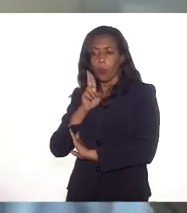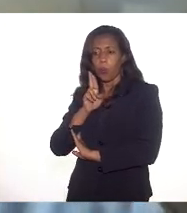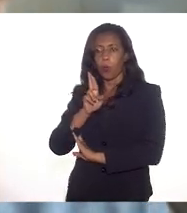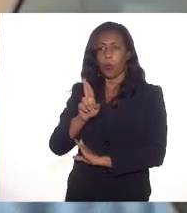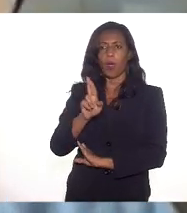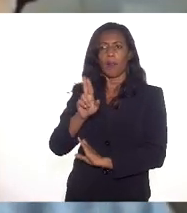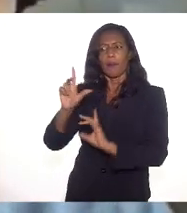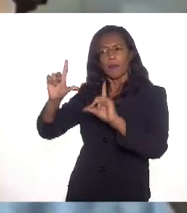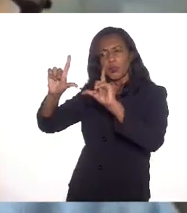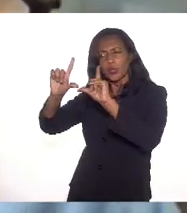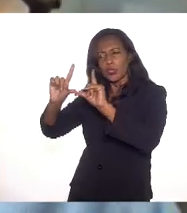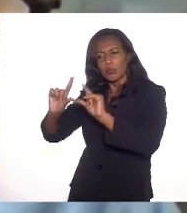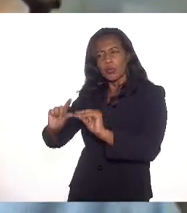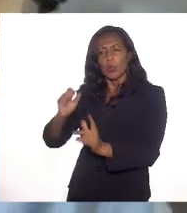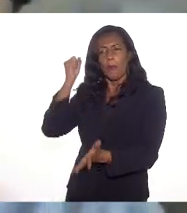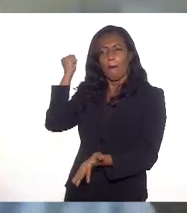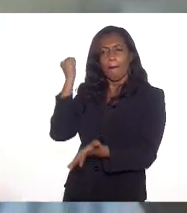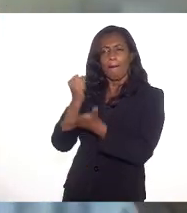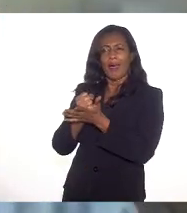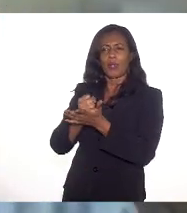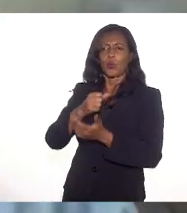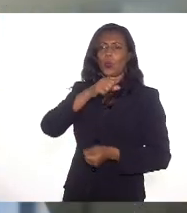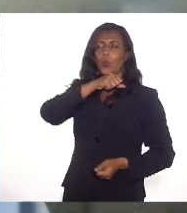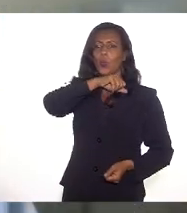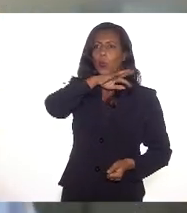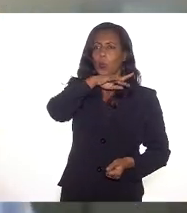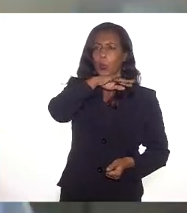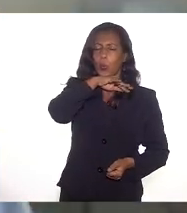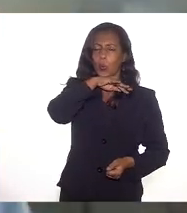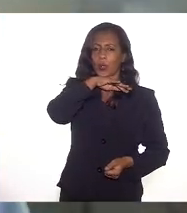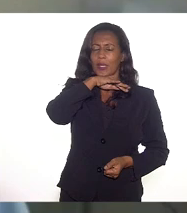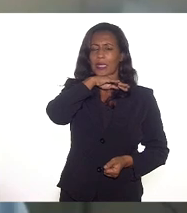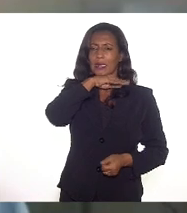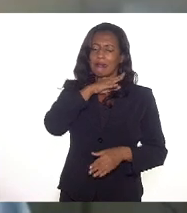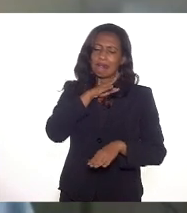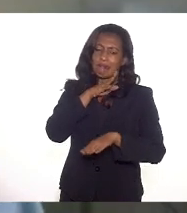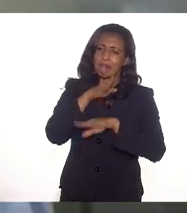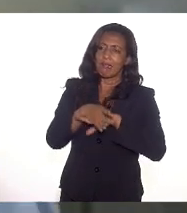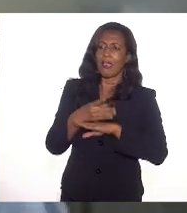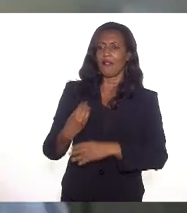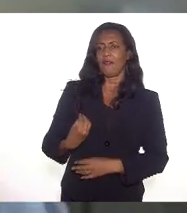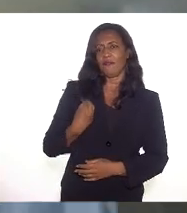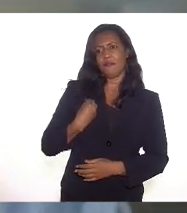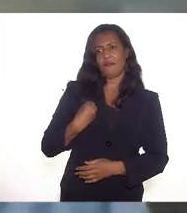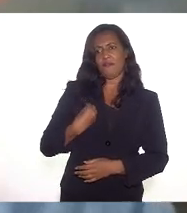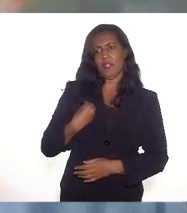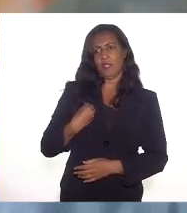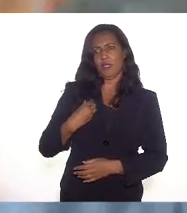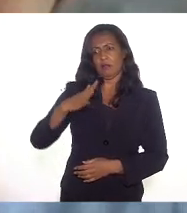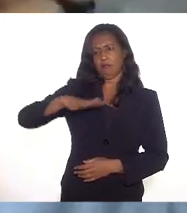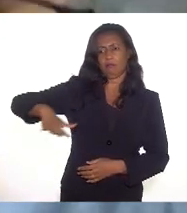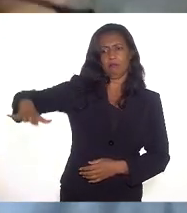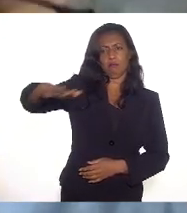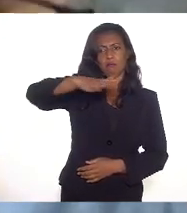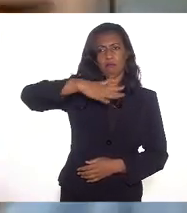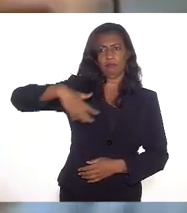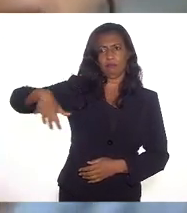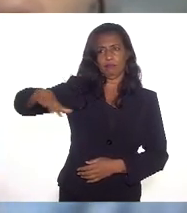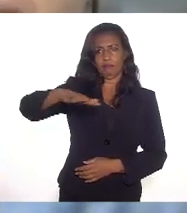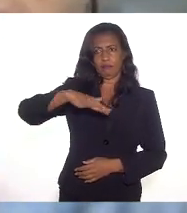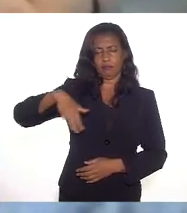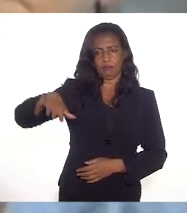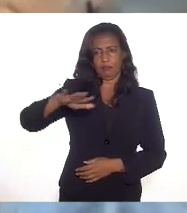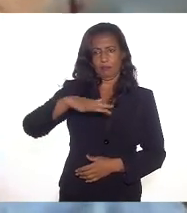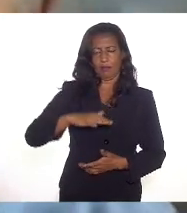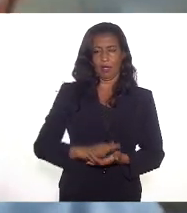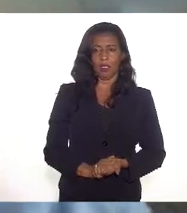esses impactos tão negativos que estão afetando a vida da população fluminense. A recessão